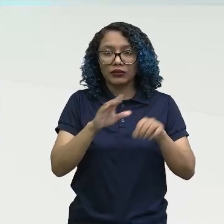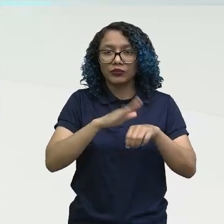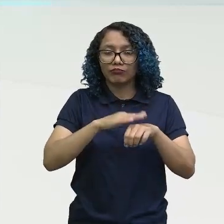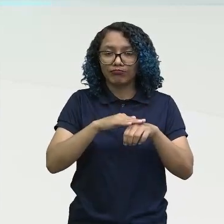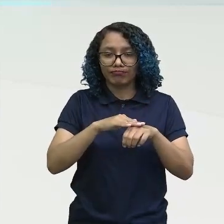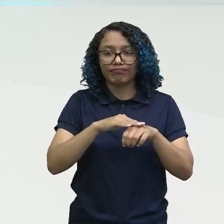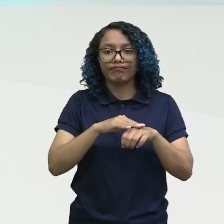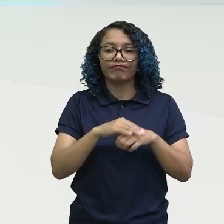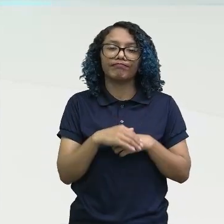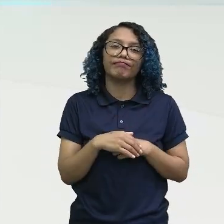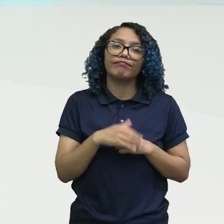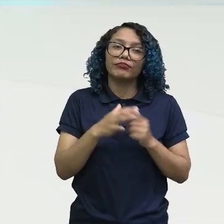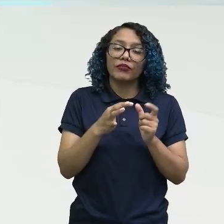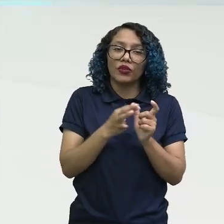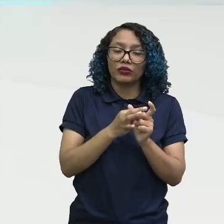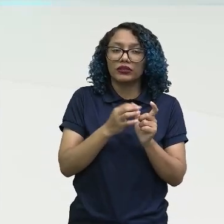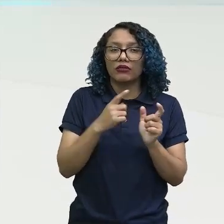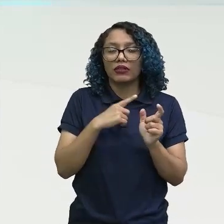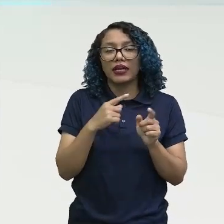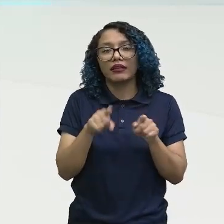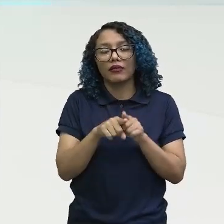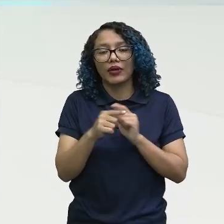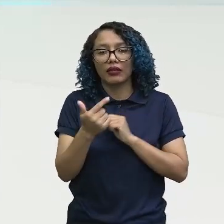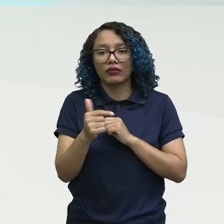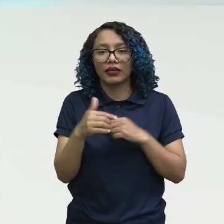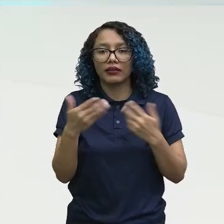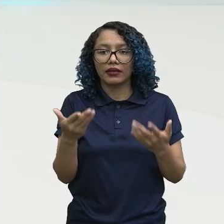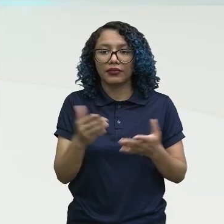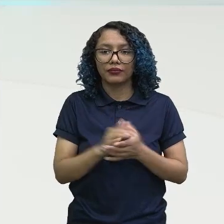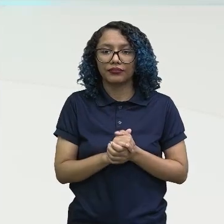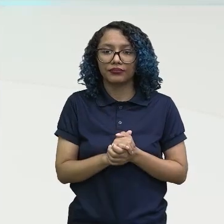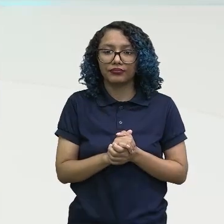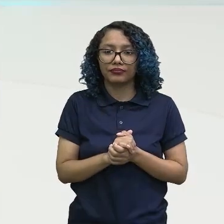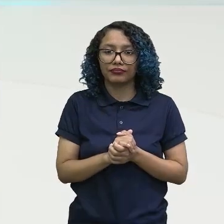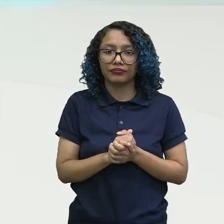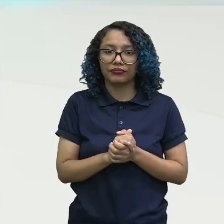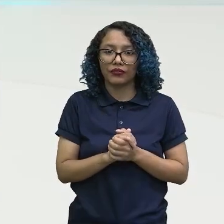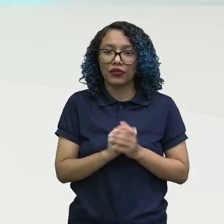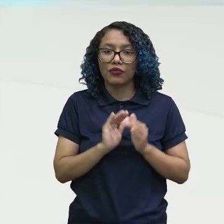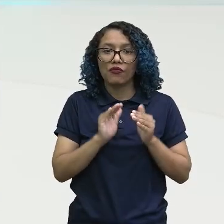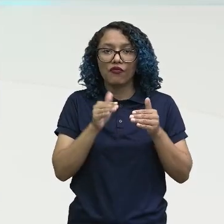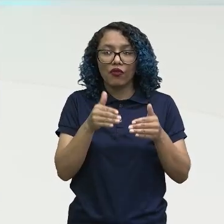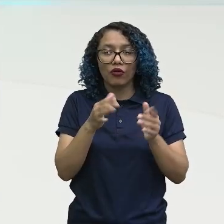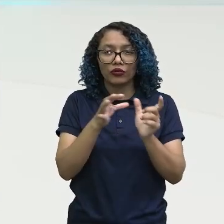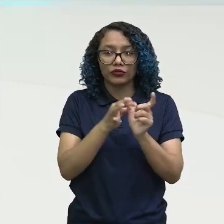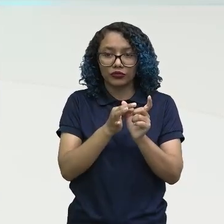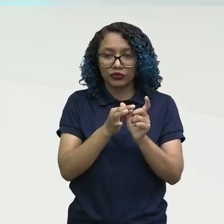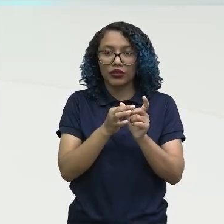coordenadas sindéticas e assindéticas, caracterizadas aí pelas